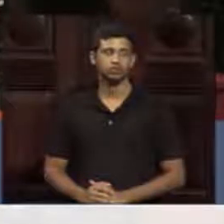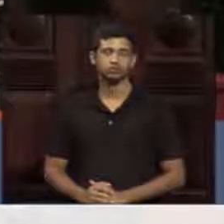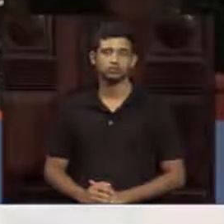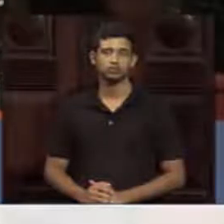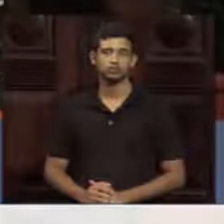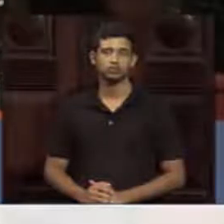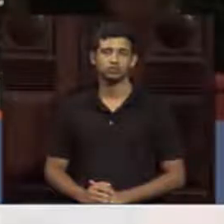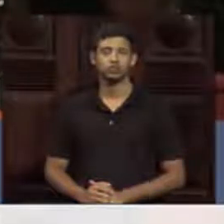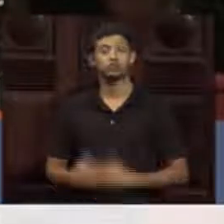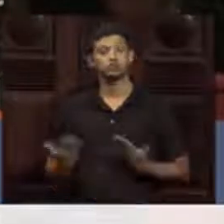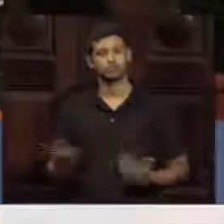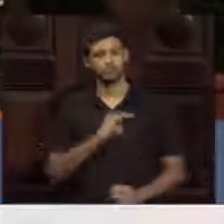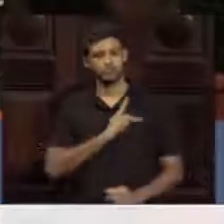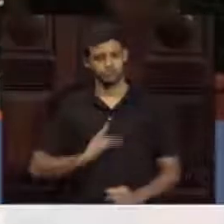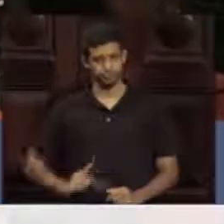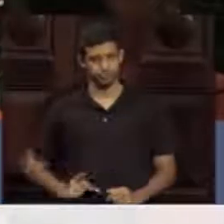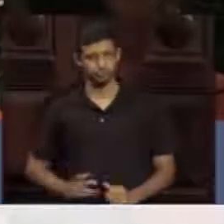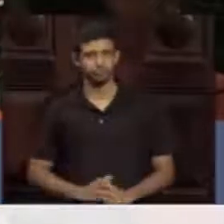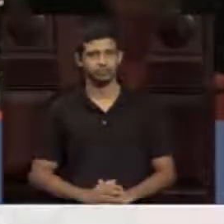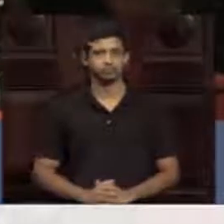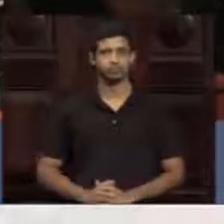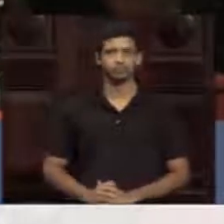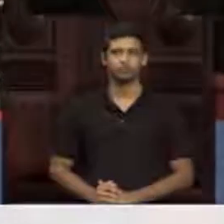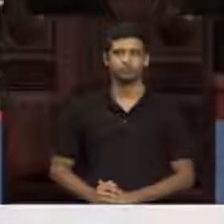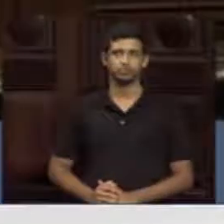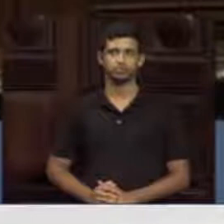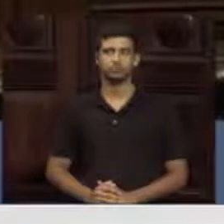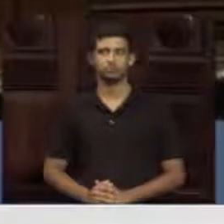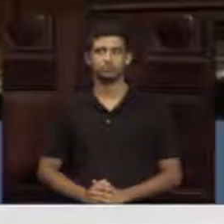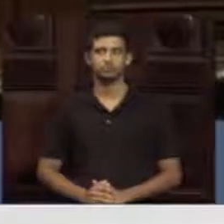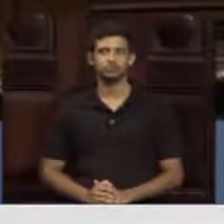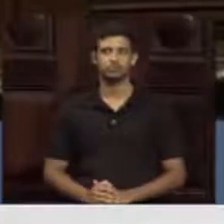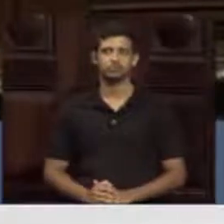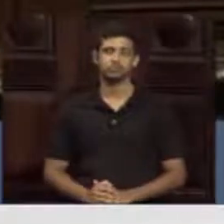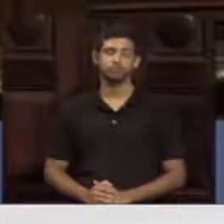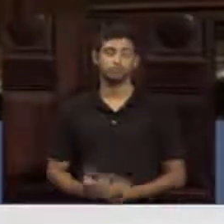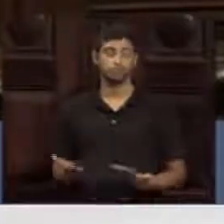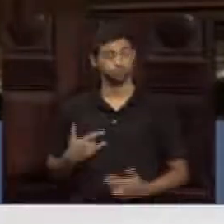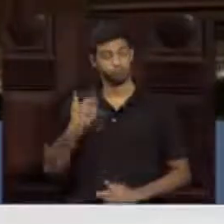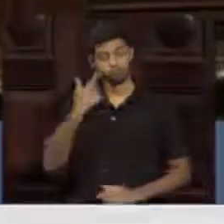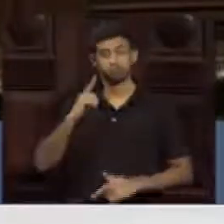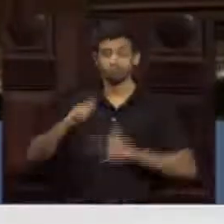Senhor presidente em exercício,